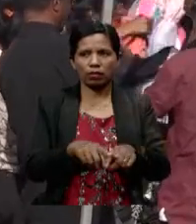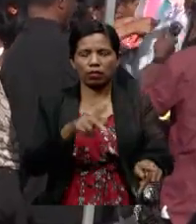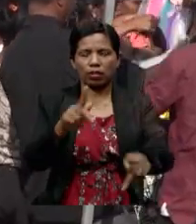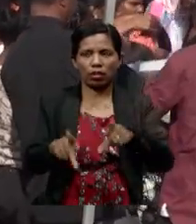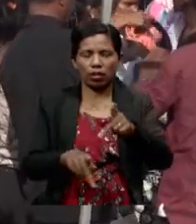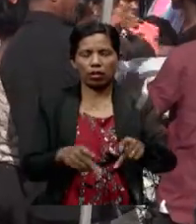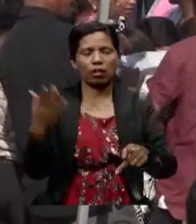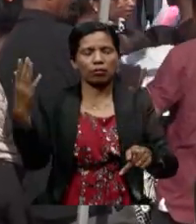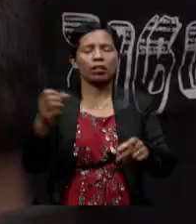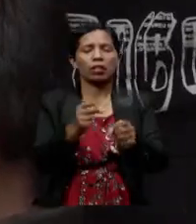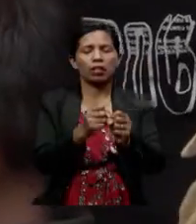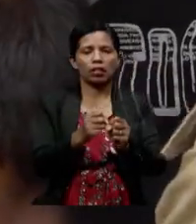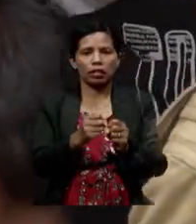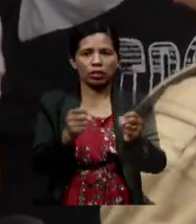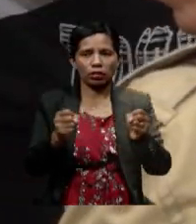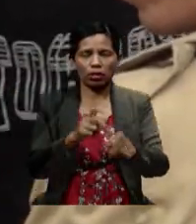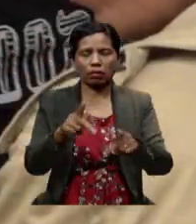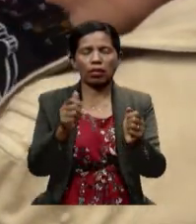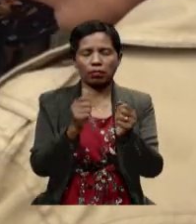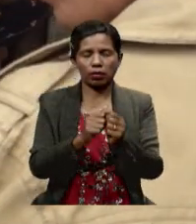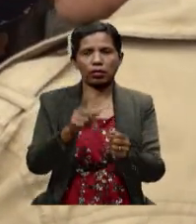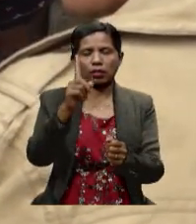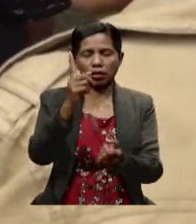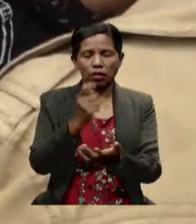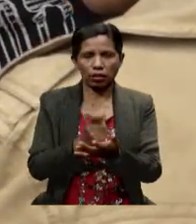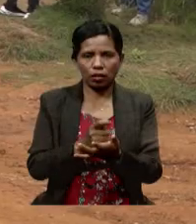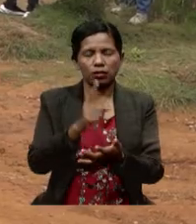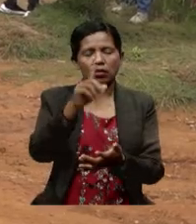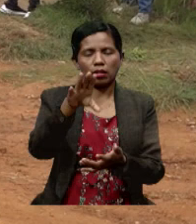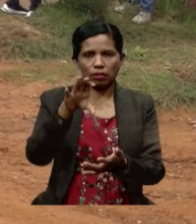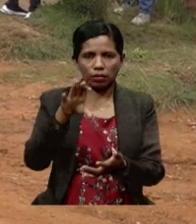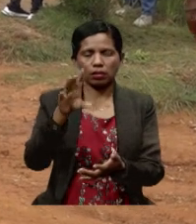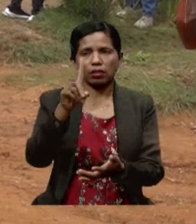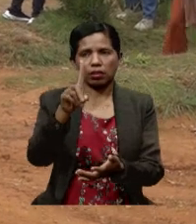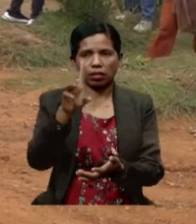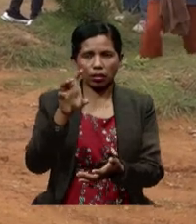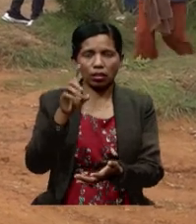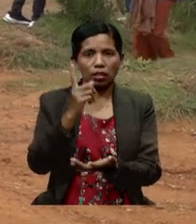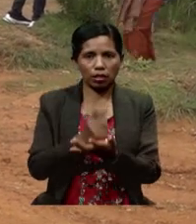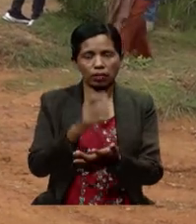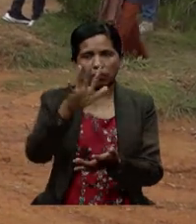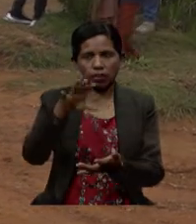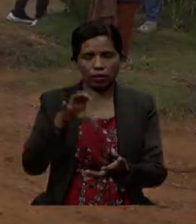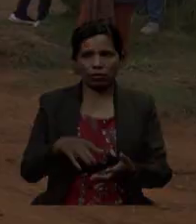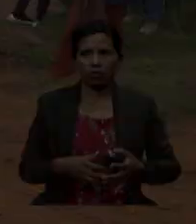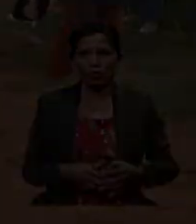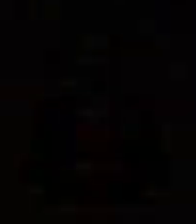população e suco tem que ir para ida, ou ir para a Tuslima. Efizênia Babo, Zovial da Costa, GMN.